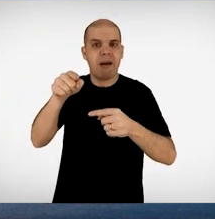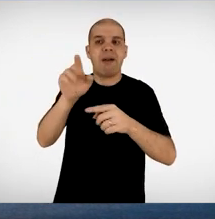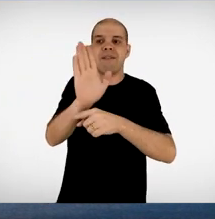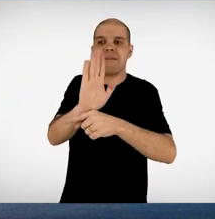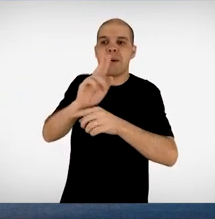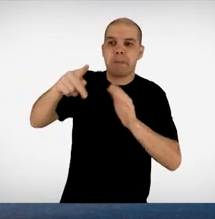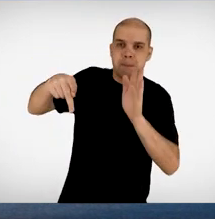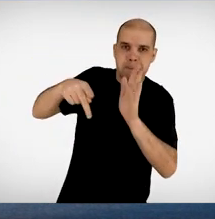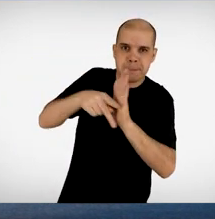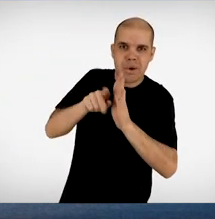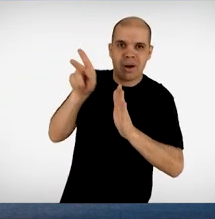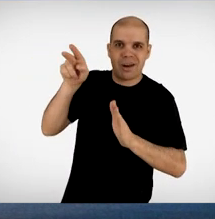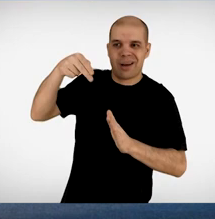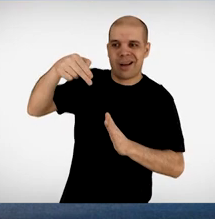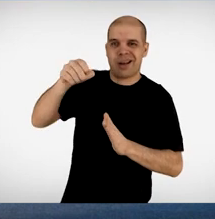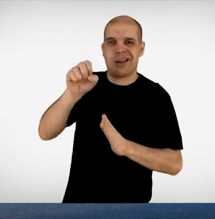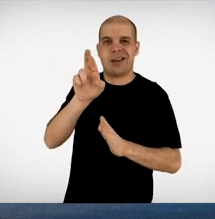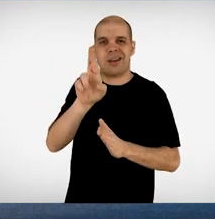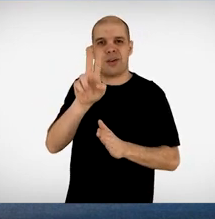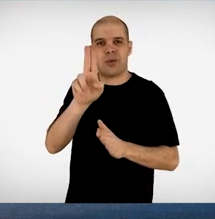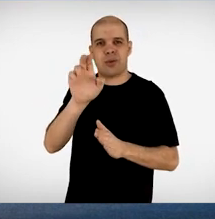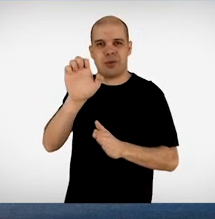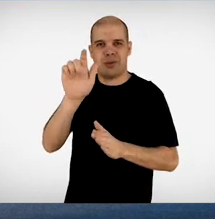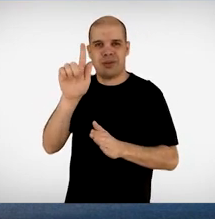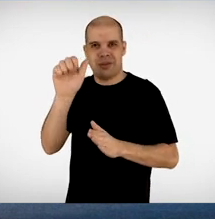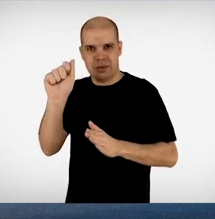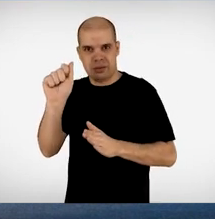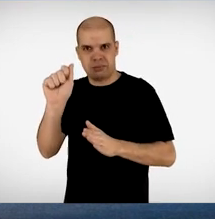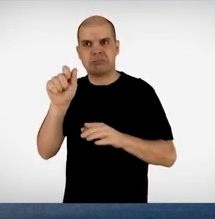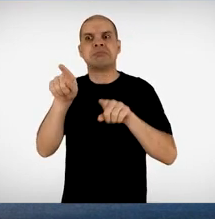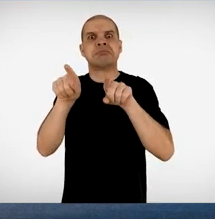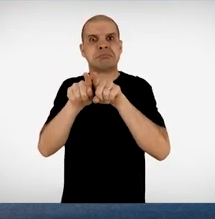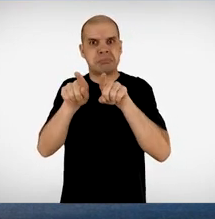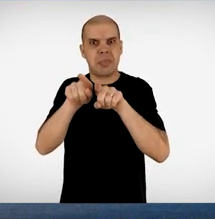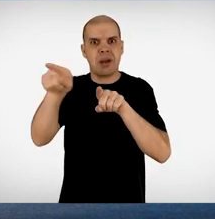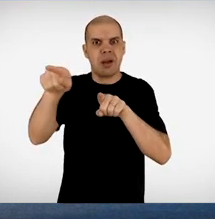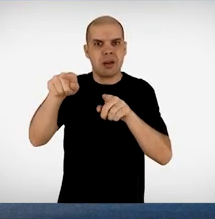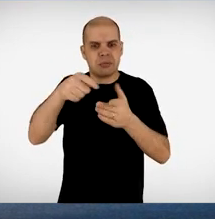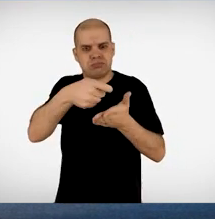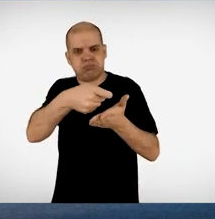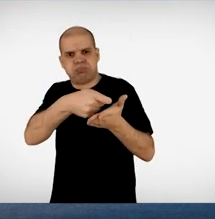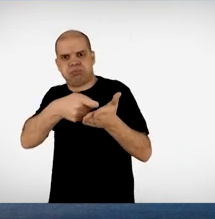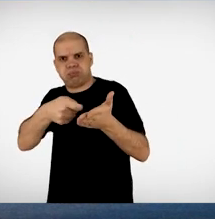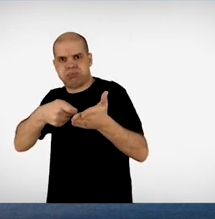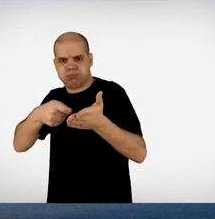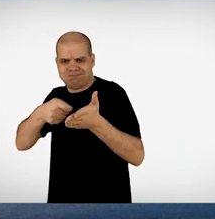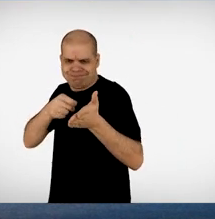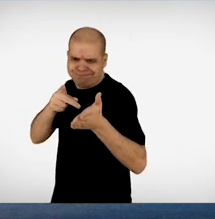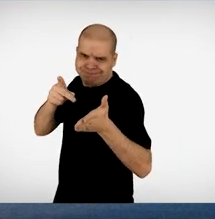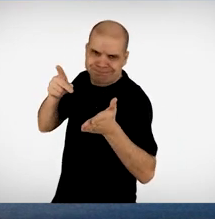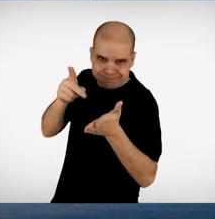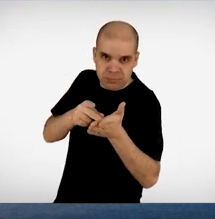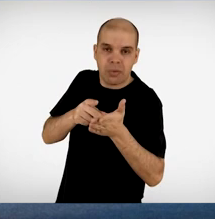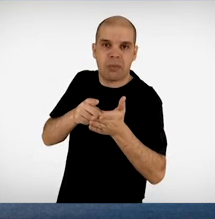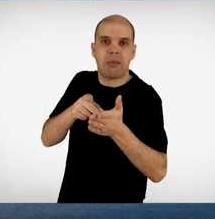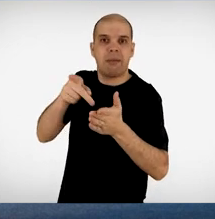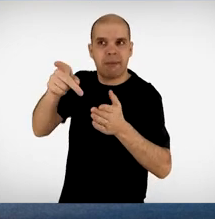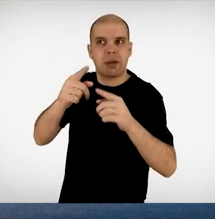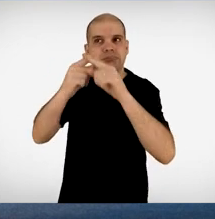internacional, representando a Noruega, e melhor roteiro original. Os atores são